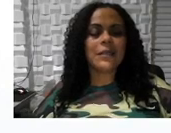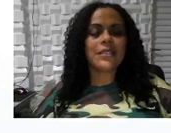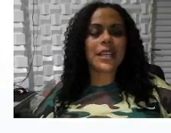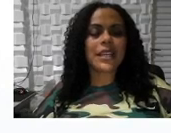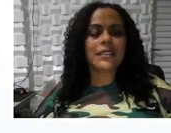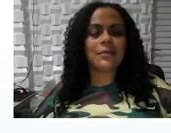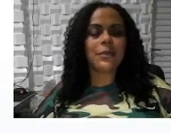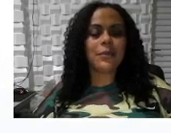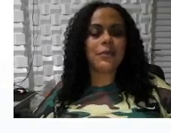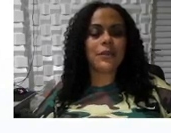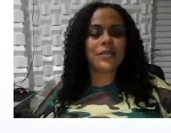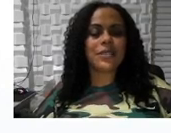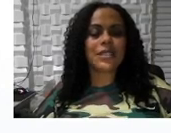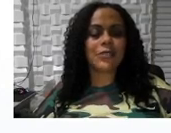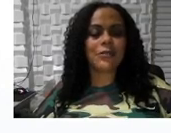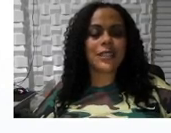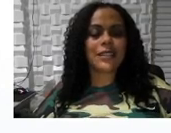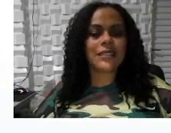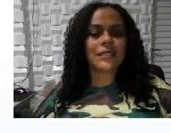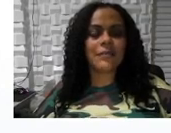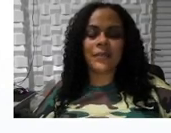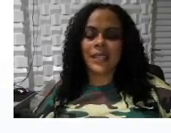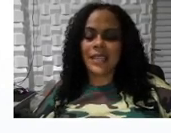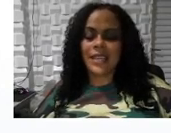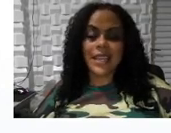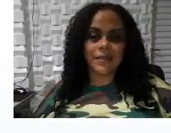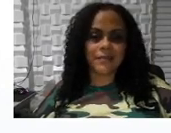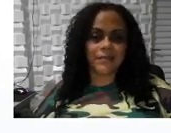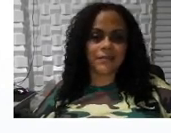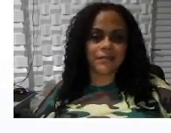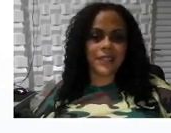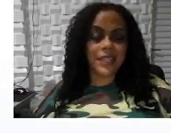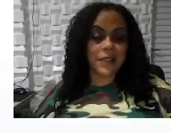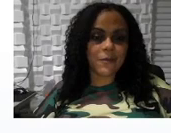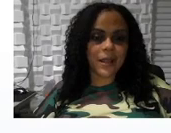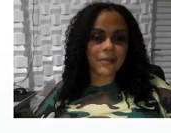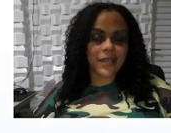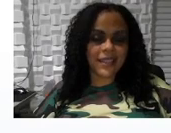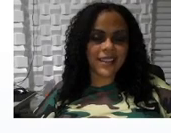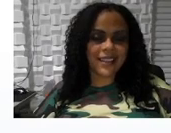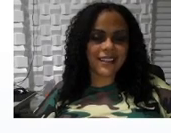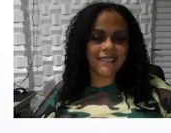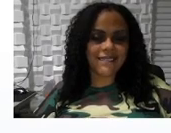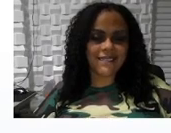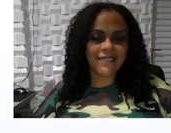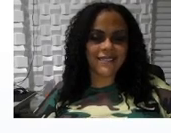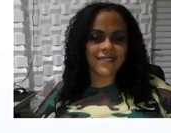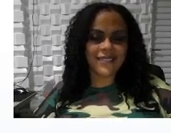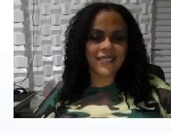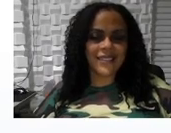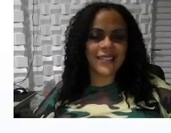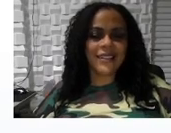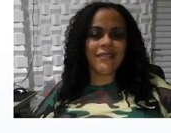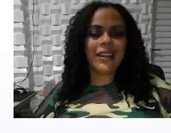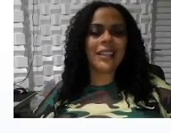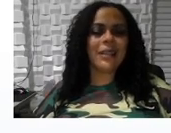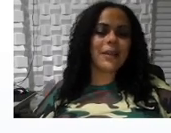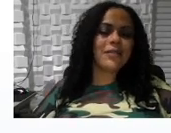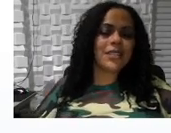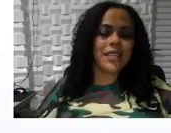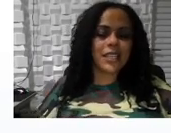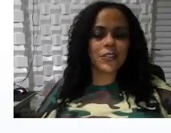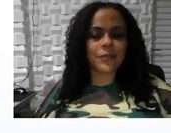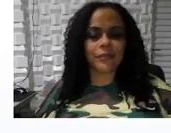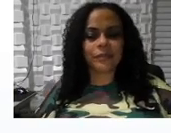as proparoxítonas. E aí, deu para aprender? Vale lembrar o